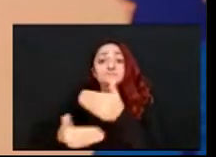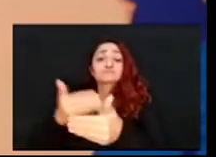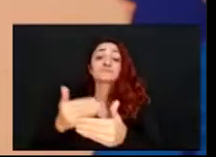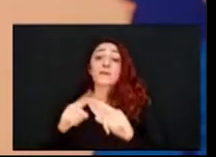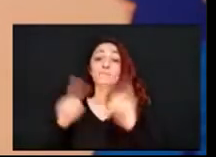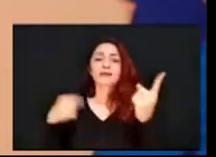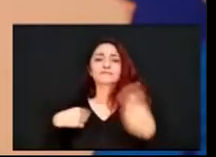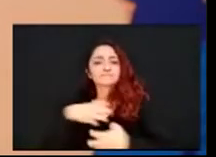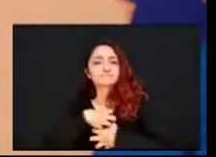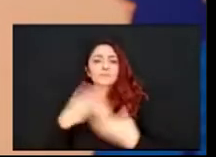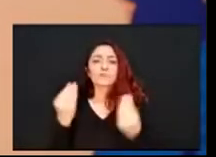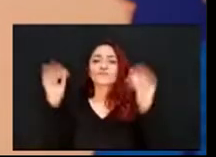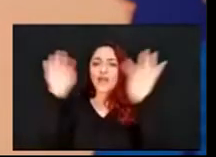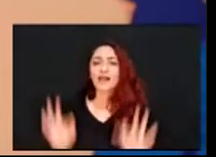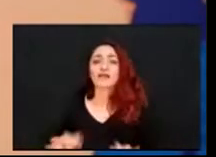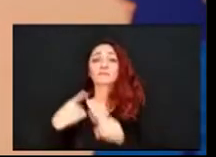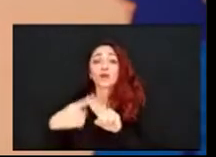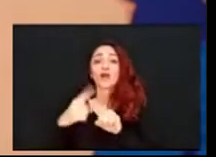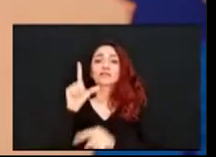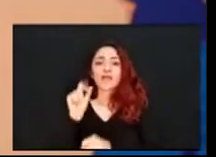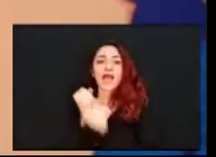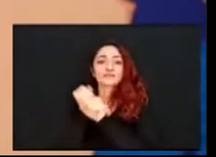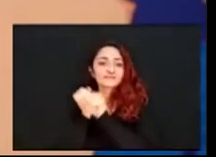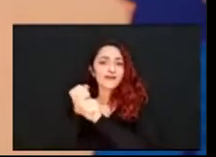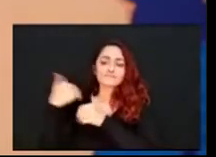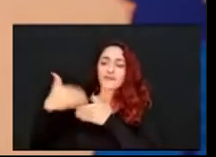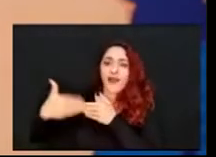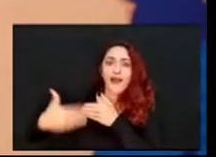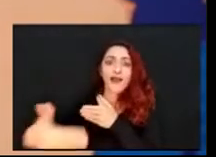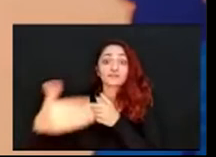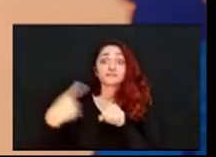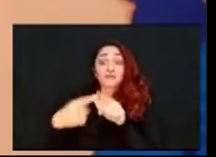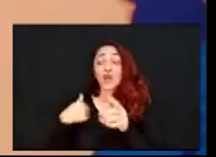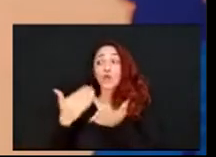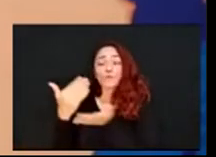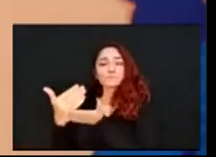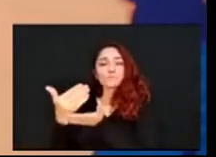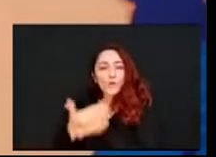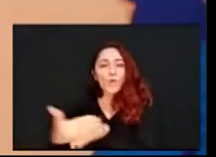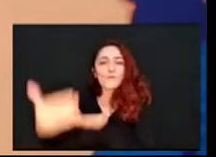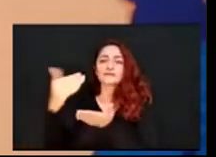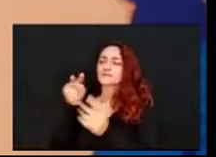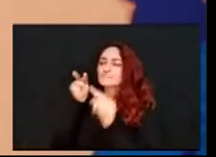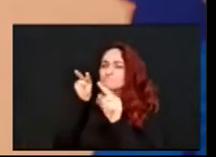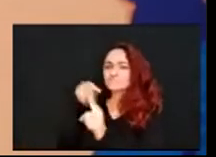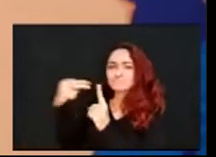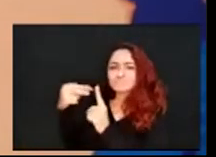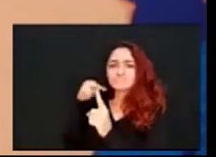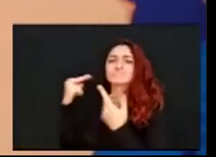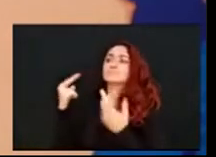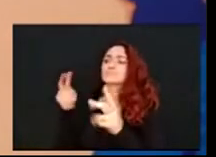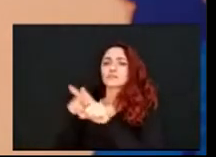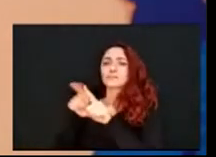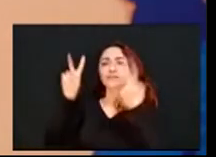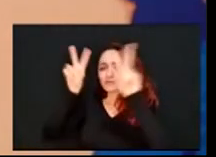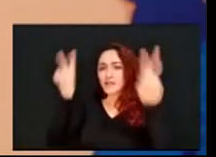de Depois de dez anos né que uma década também foi quando eu comecei a olhar e trabalhar com esse tema ver que de fato não